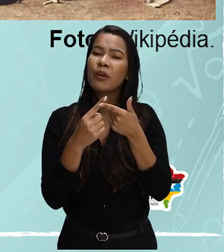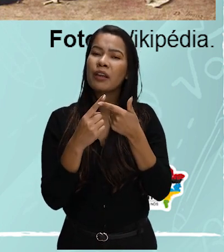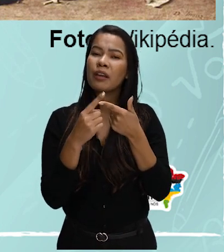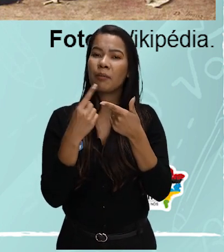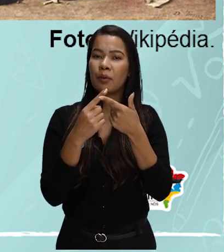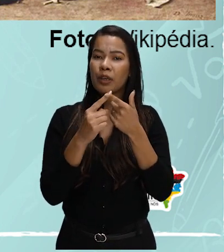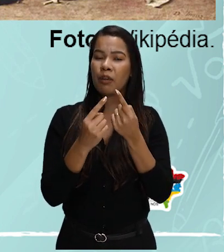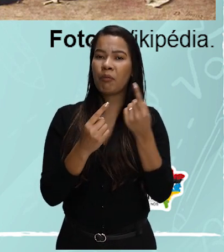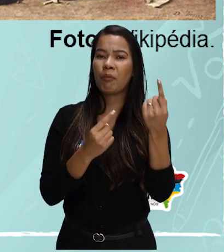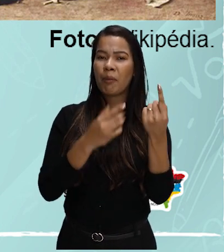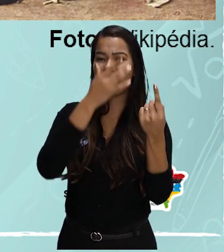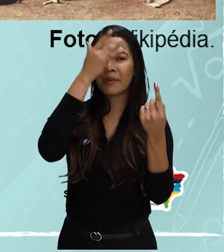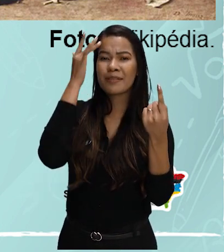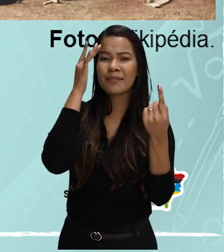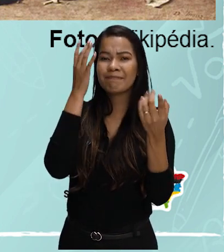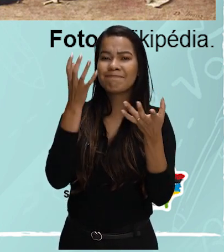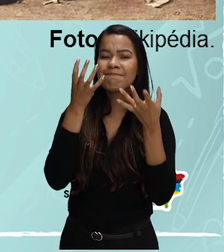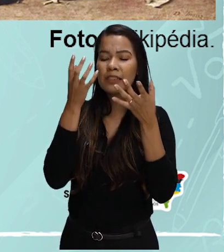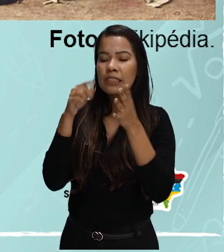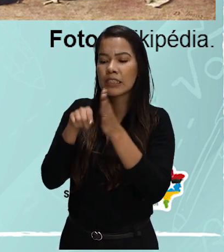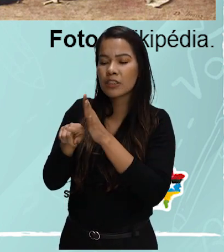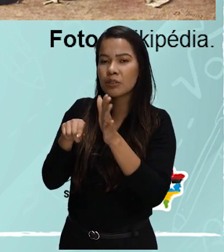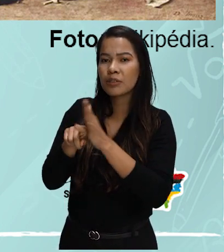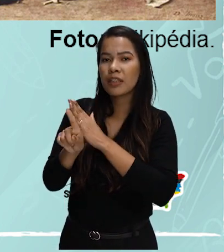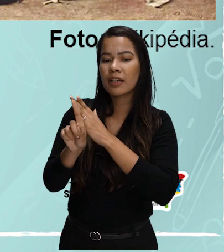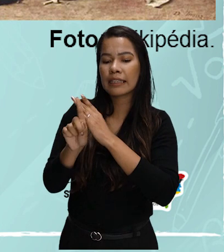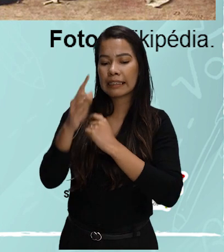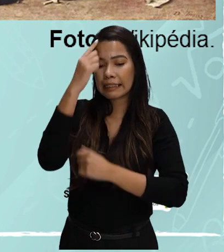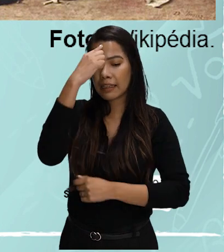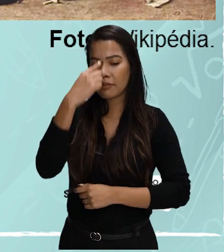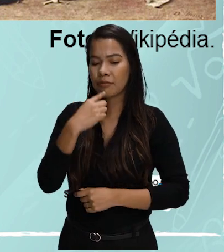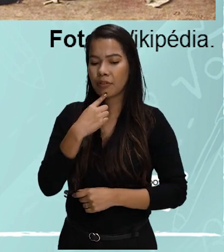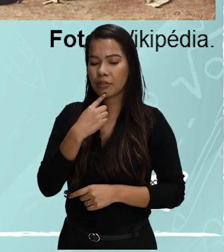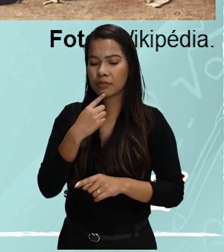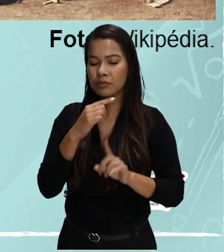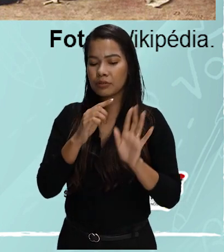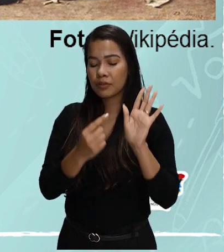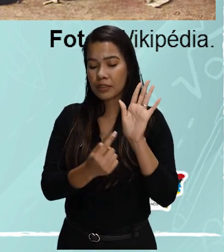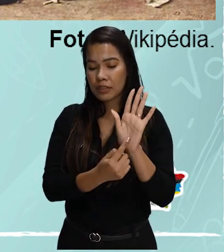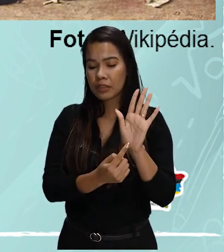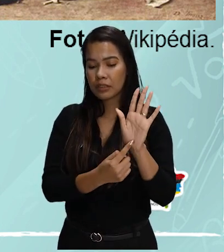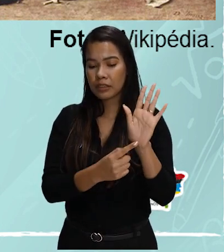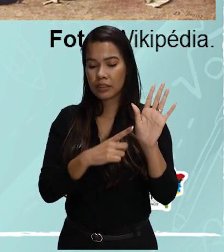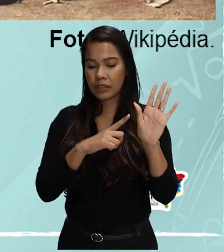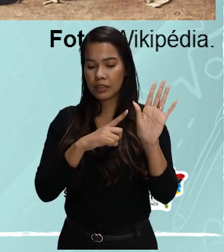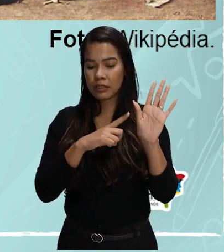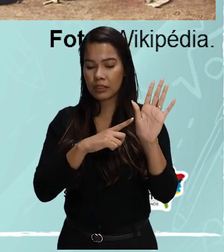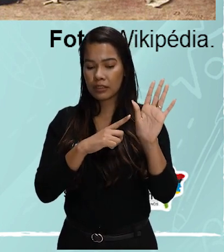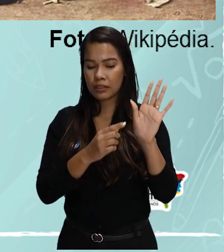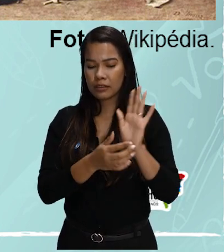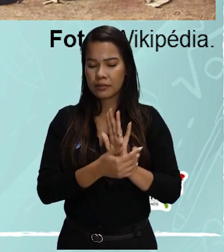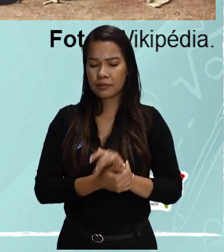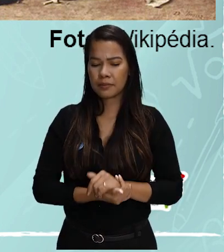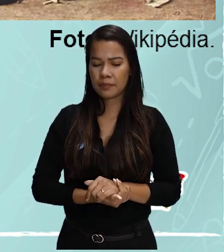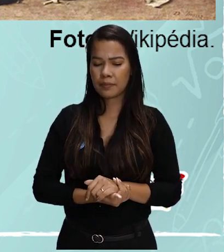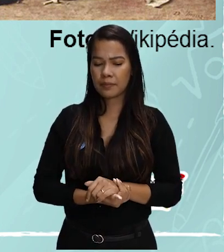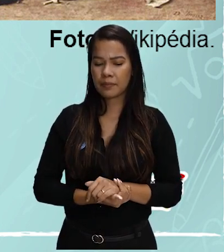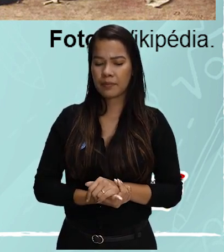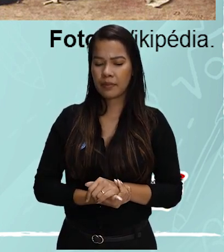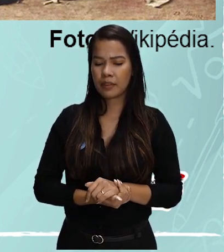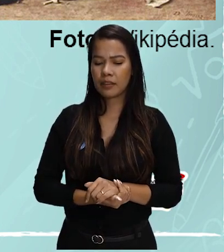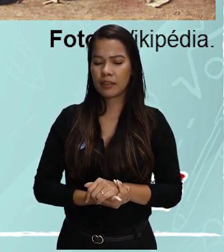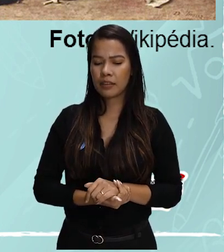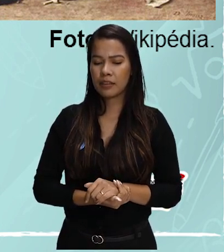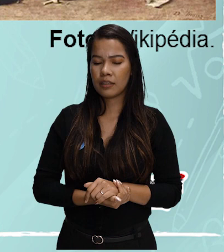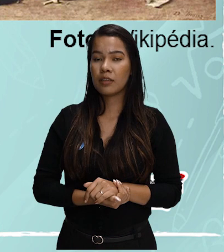a estudar. É isso que estamos dizendo aqui, ó. E aí, nessa foto, você tem aqui, ó, os trovadores, os menestréis, eles estão